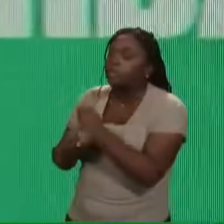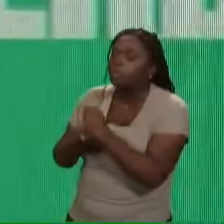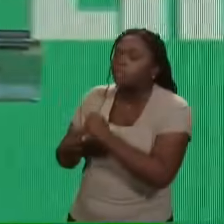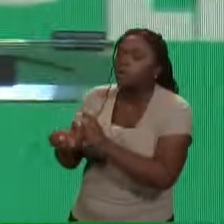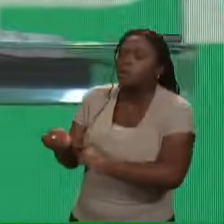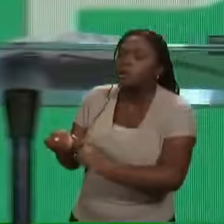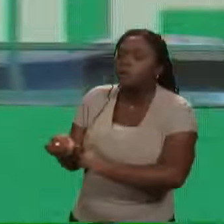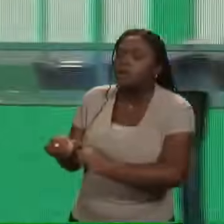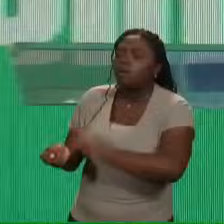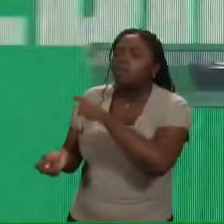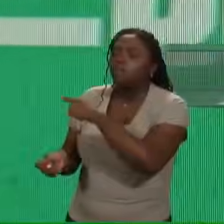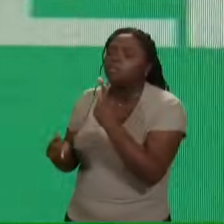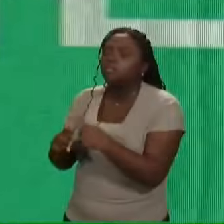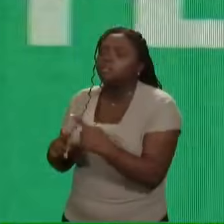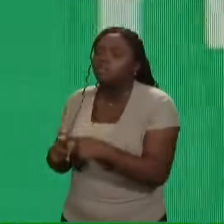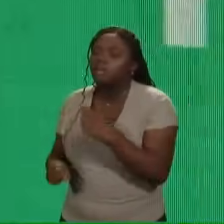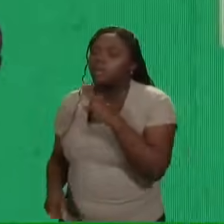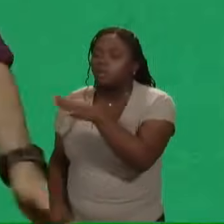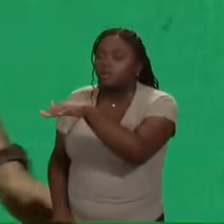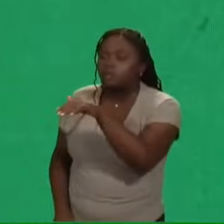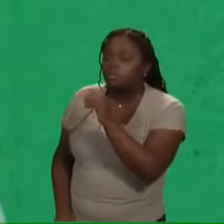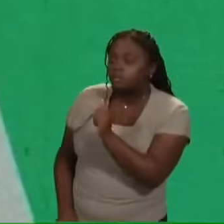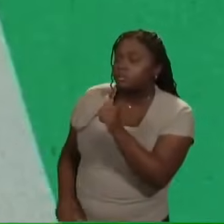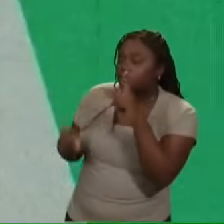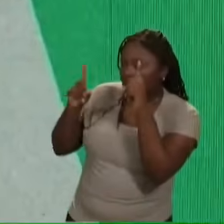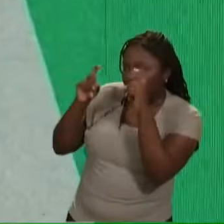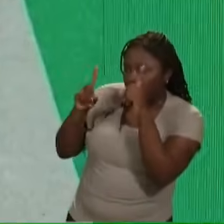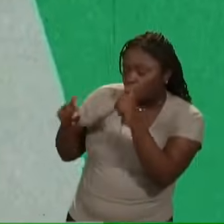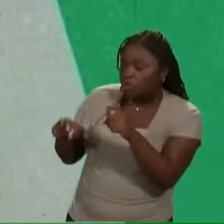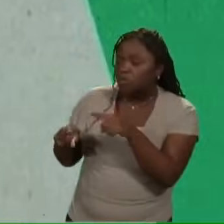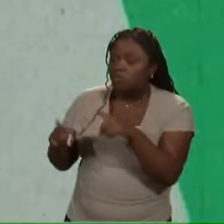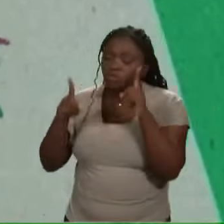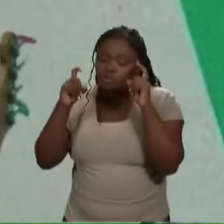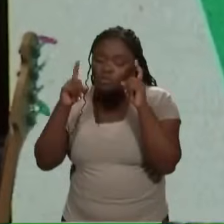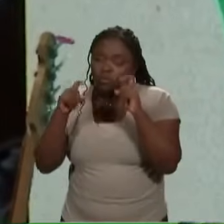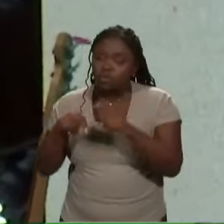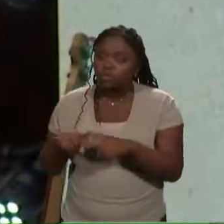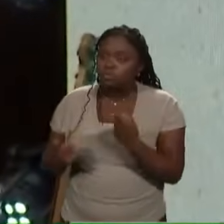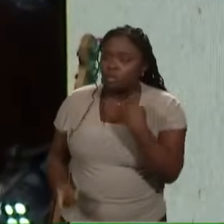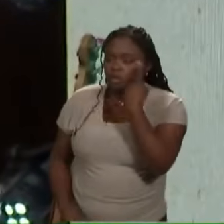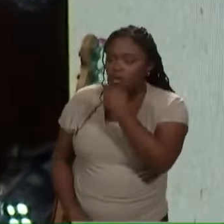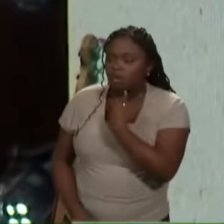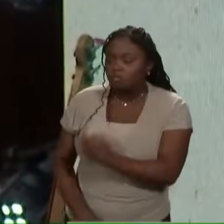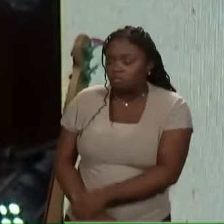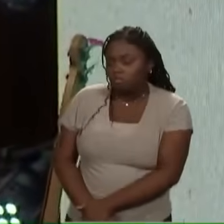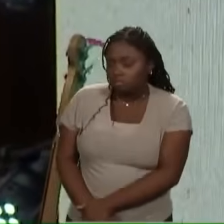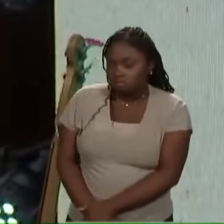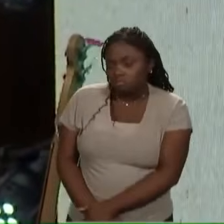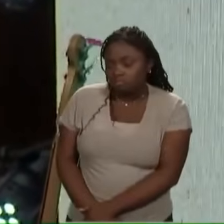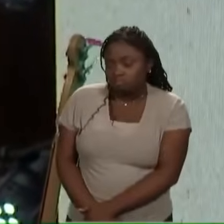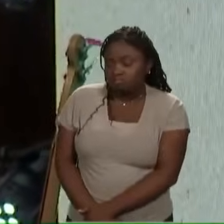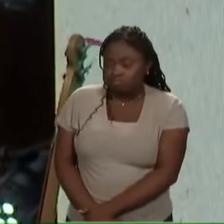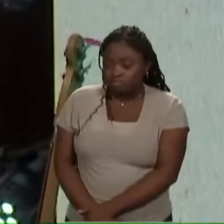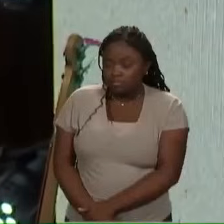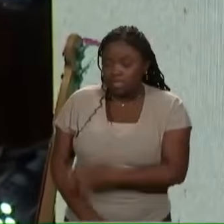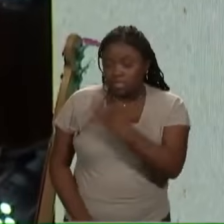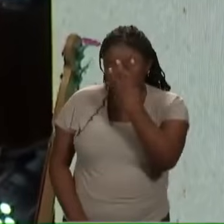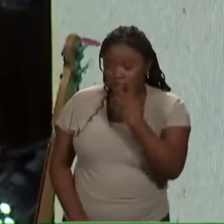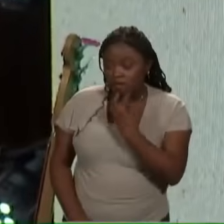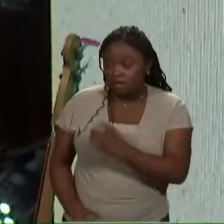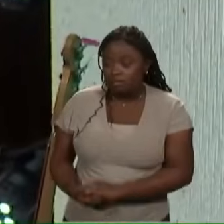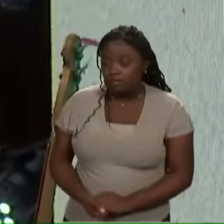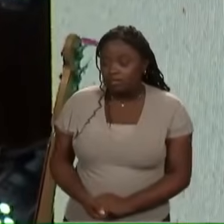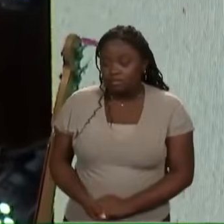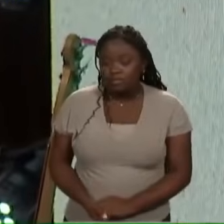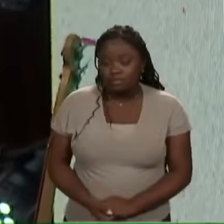raiva de você, porque eu falei, vamos tirar uma foto. Aí você tirou a foto, mas tirou a foto meio com a cara meio desnegoçada assim.